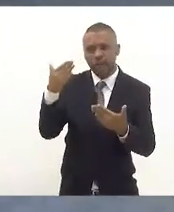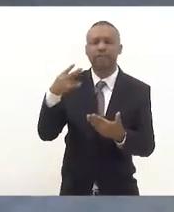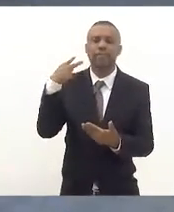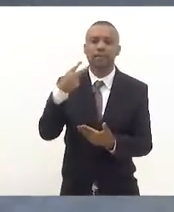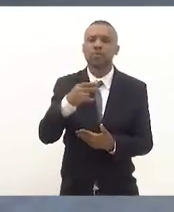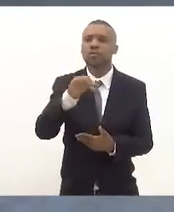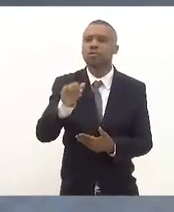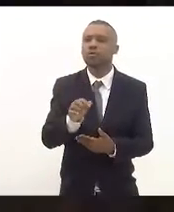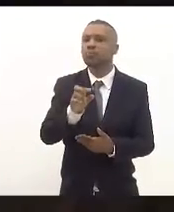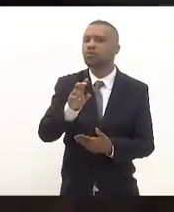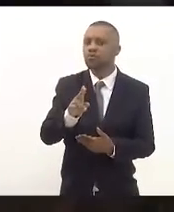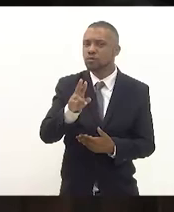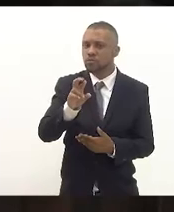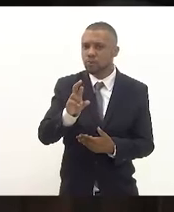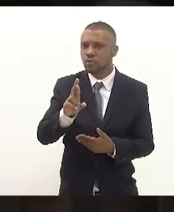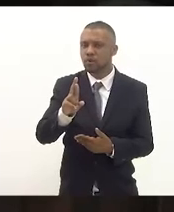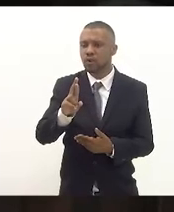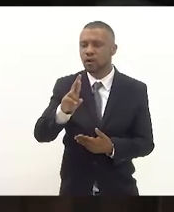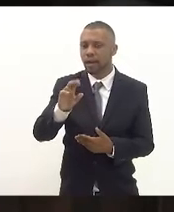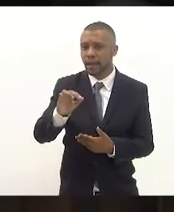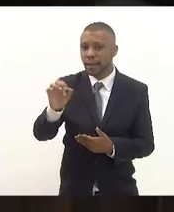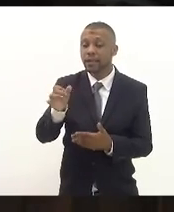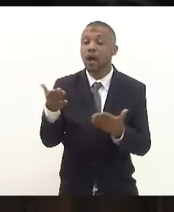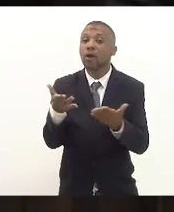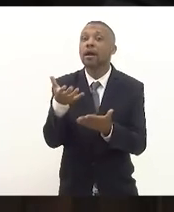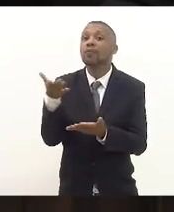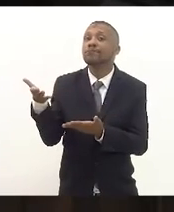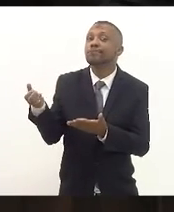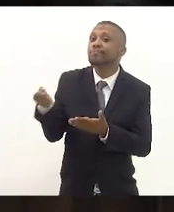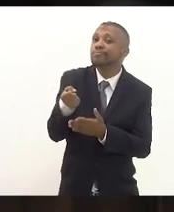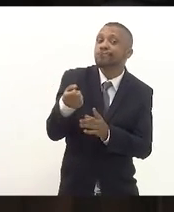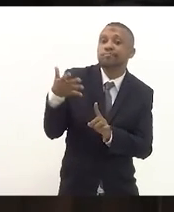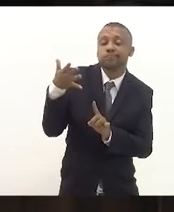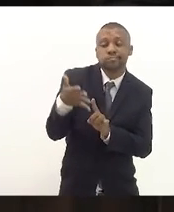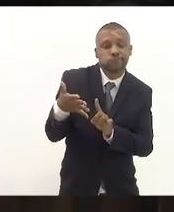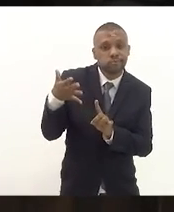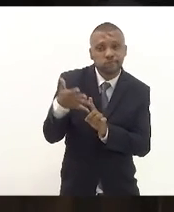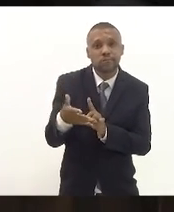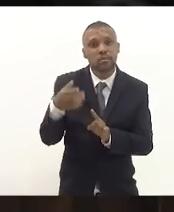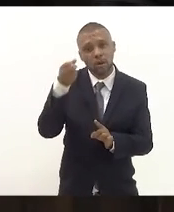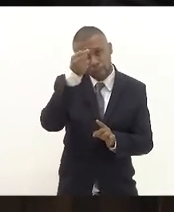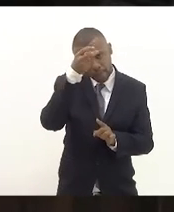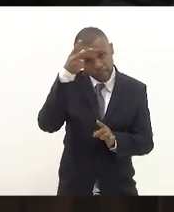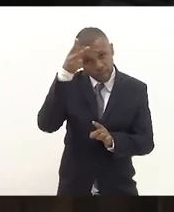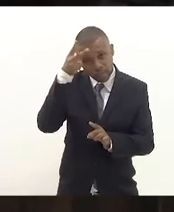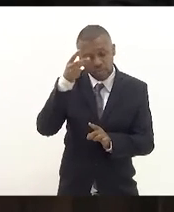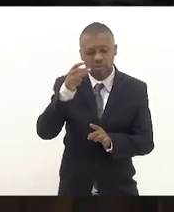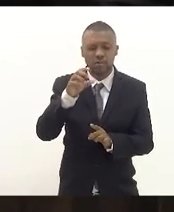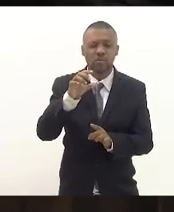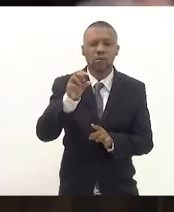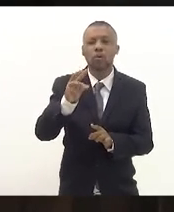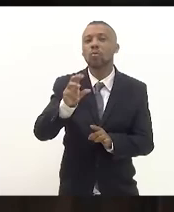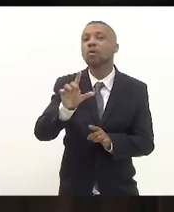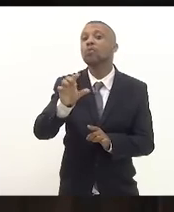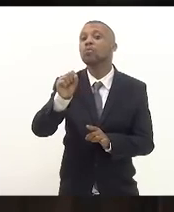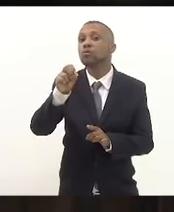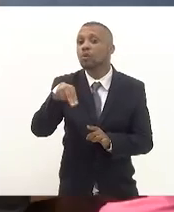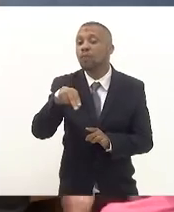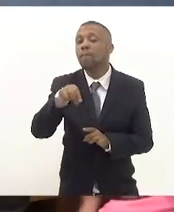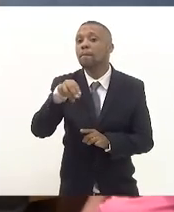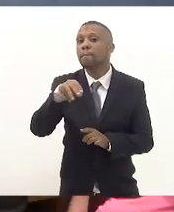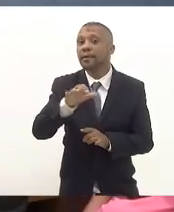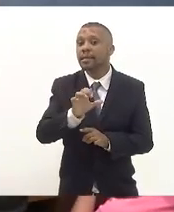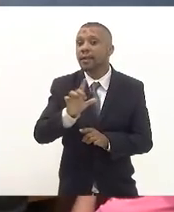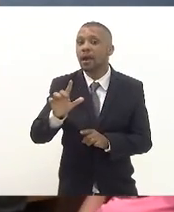Reis Quero convidar para fazer o uso da palavra o prefeito de Duque de Caxias Wilson Miguel dos